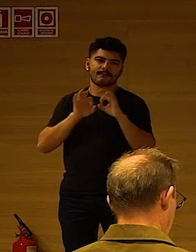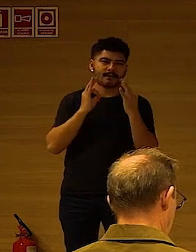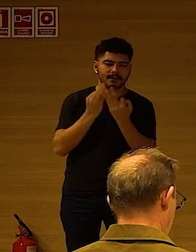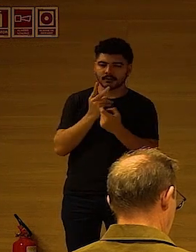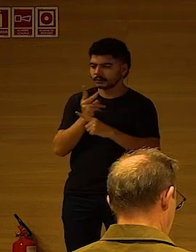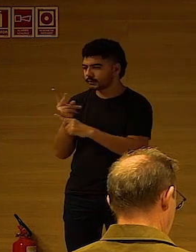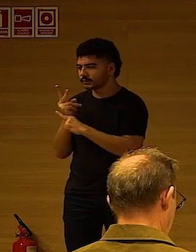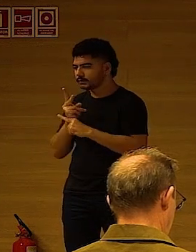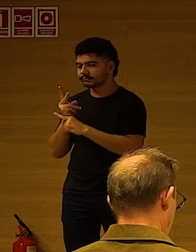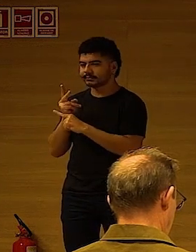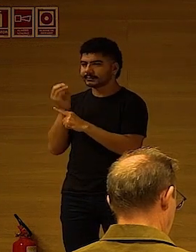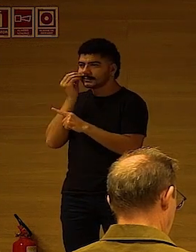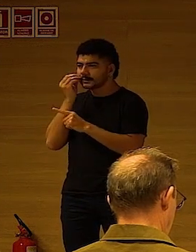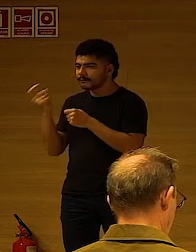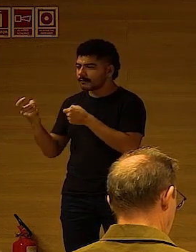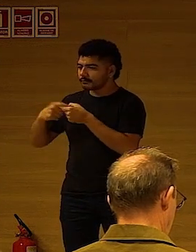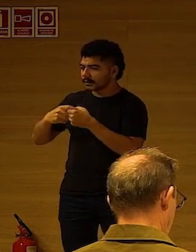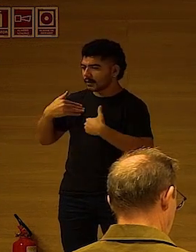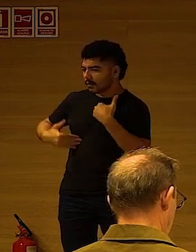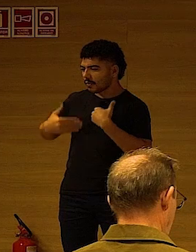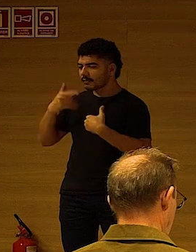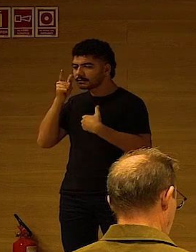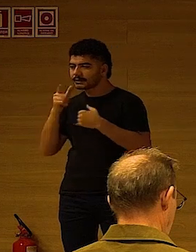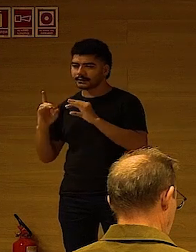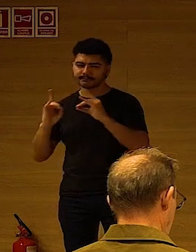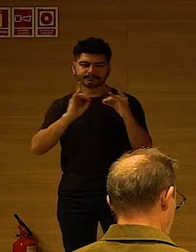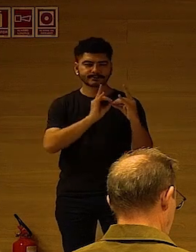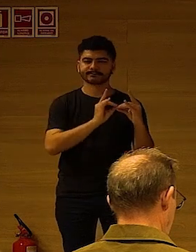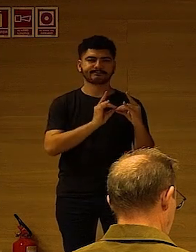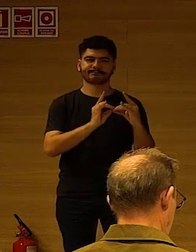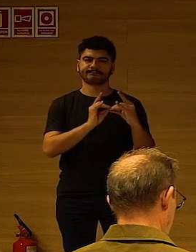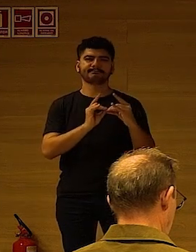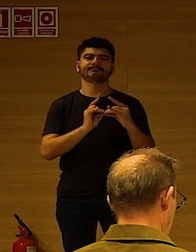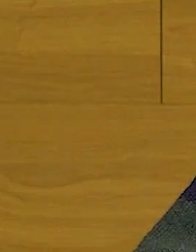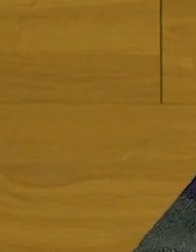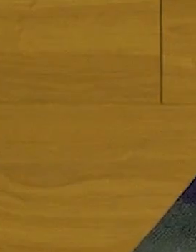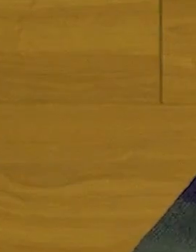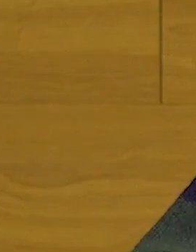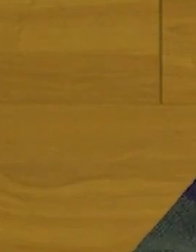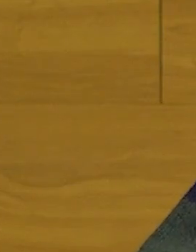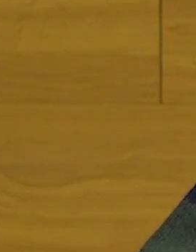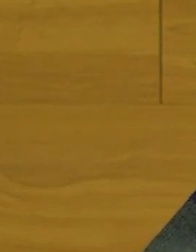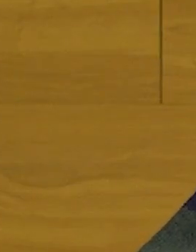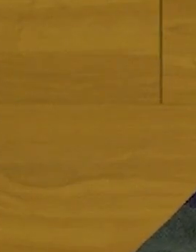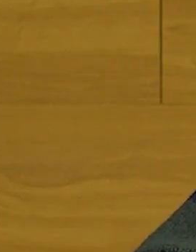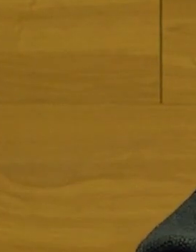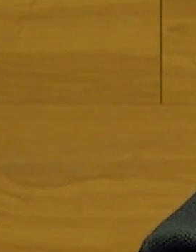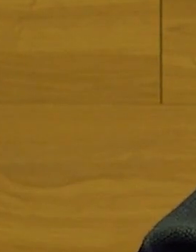tentar recuperar aquela pessoa para enterrar, enfim. Isso aconteceu muito. Mas